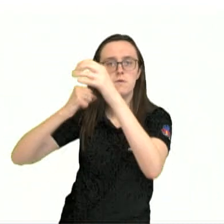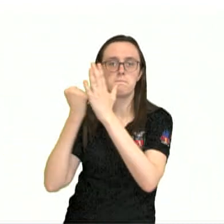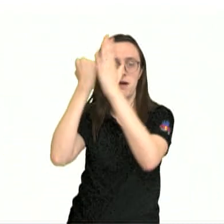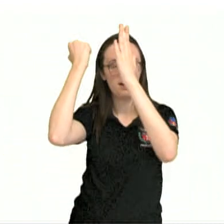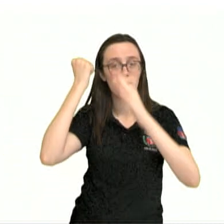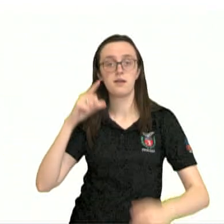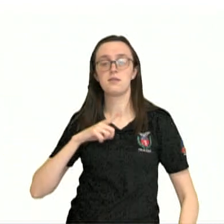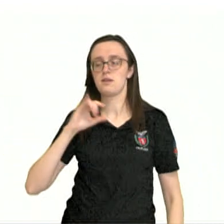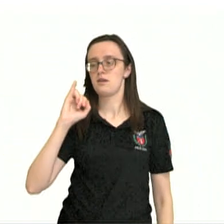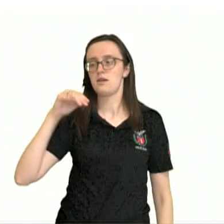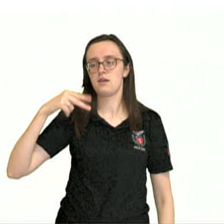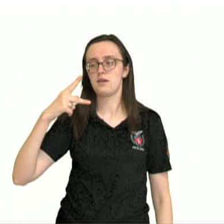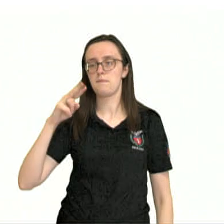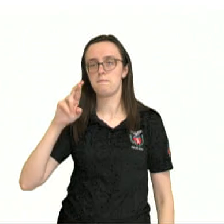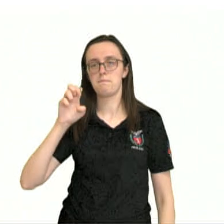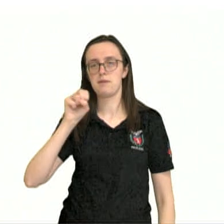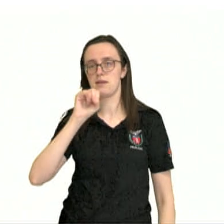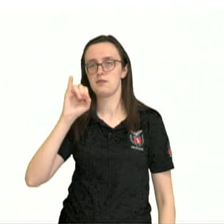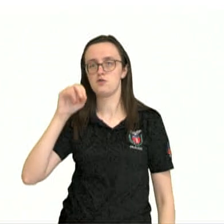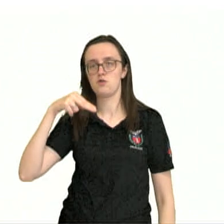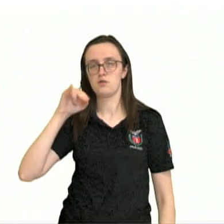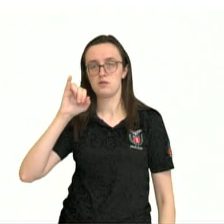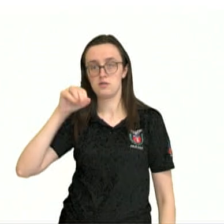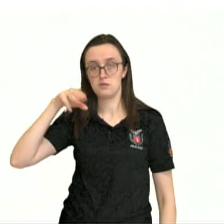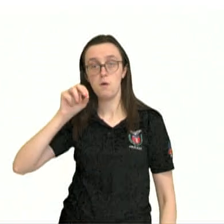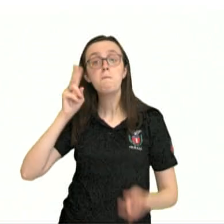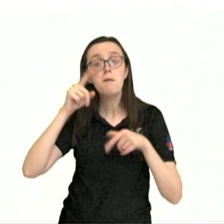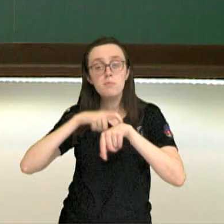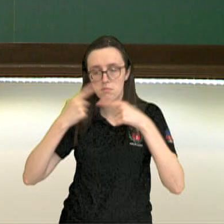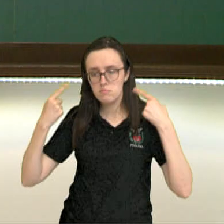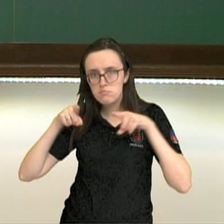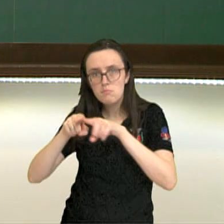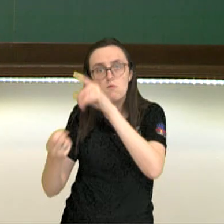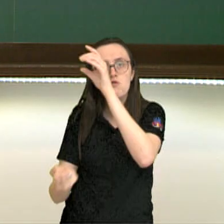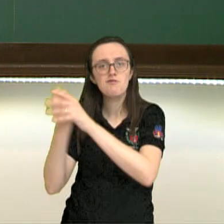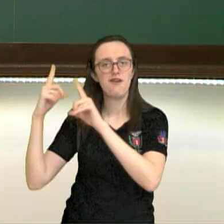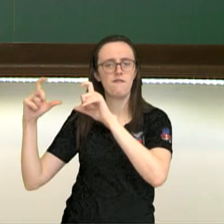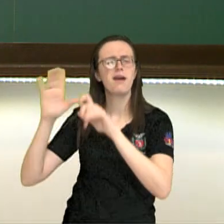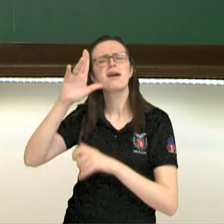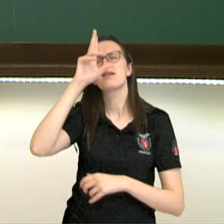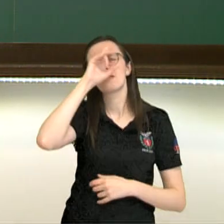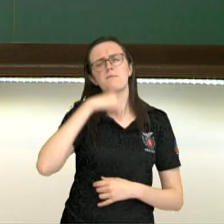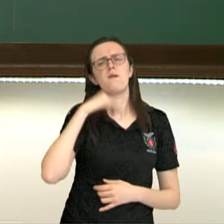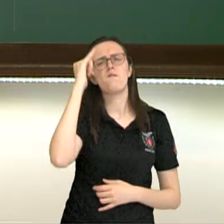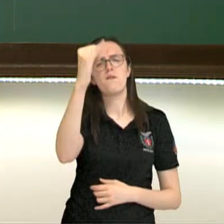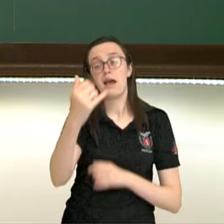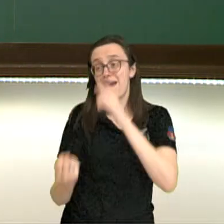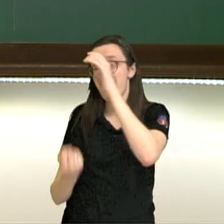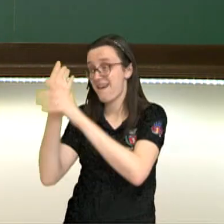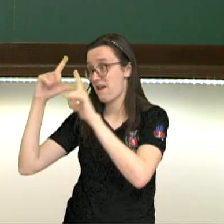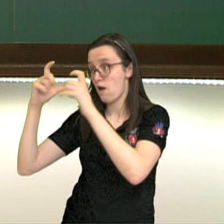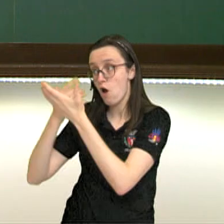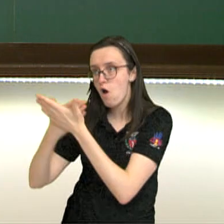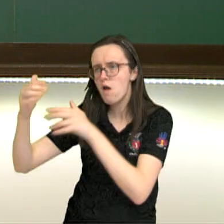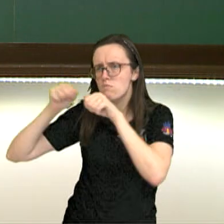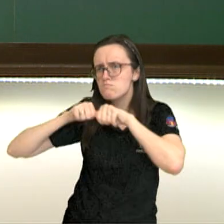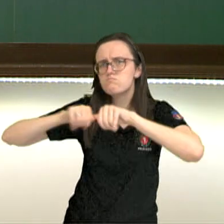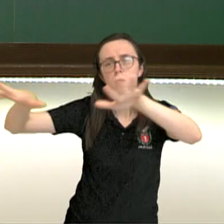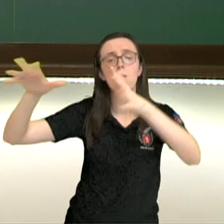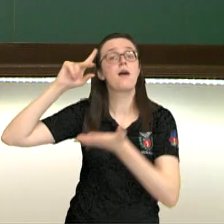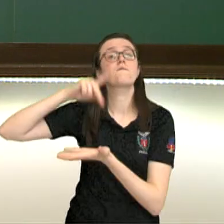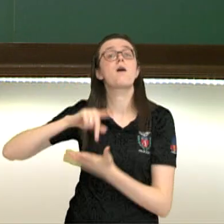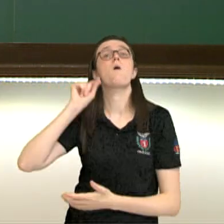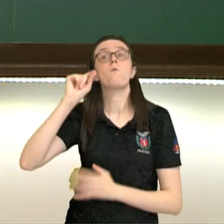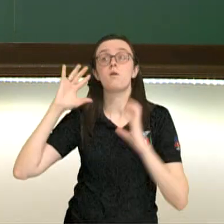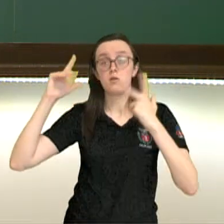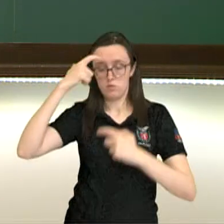impressionismo acontece concomitantemente ao surgimento da fotografia. Lembra que eu falei que com o surgimento da fotografia, na verdade,